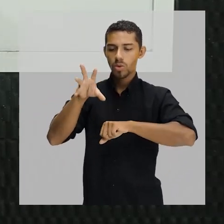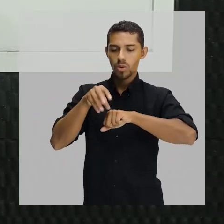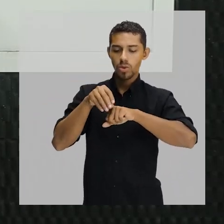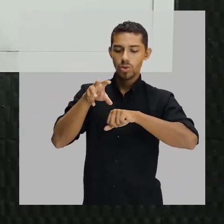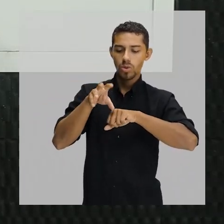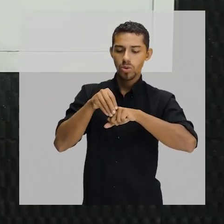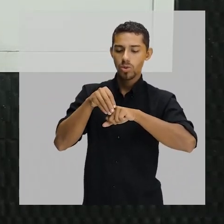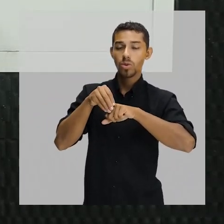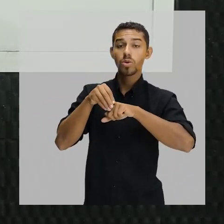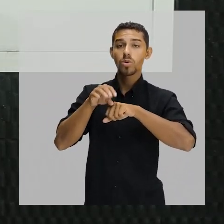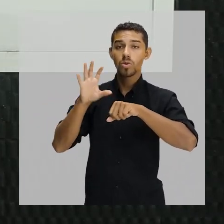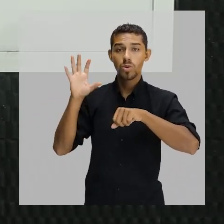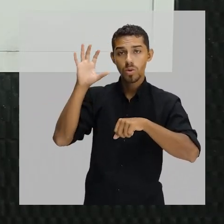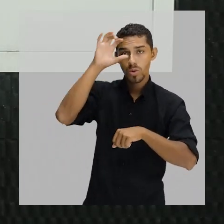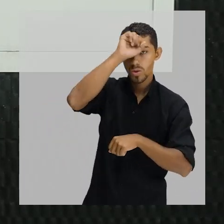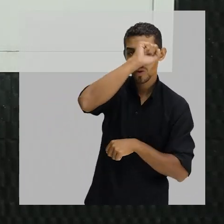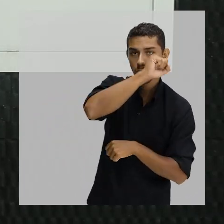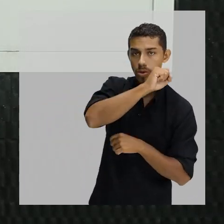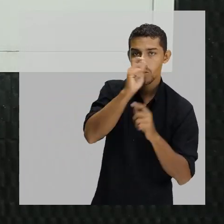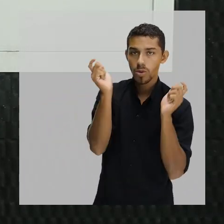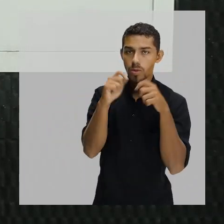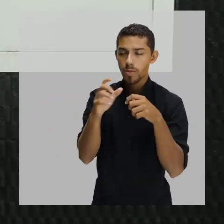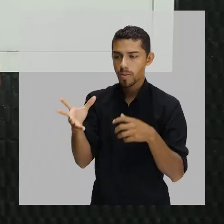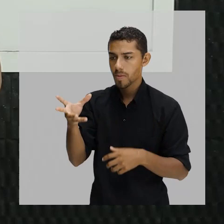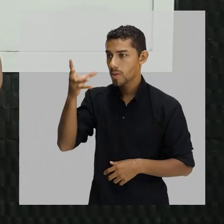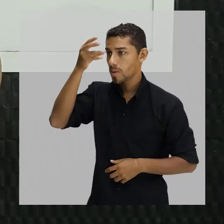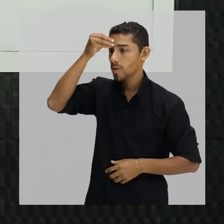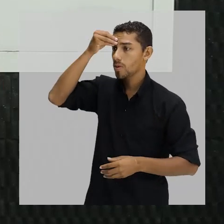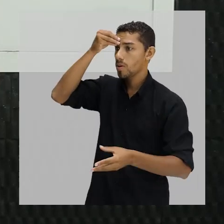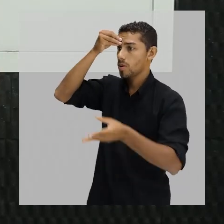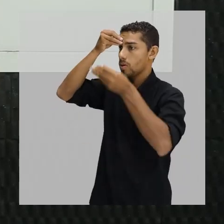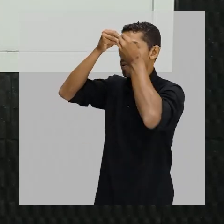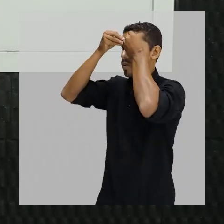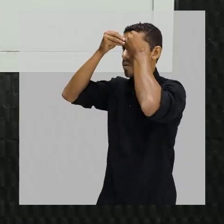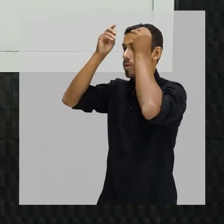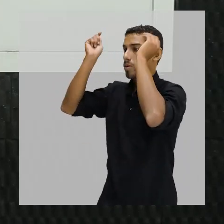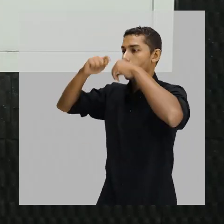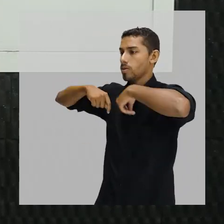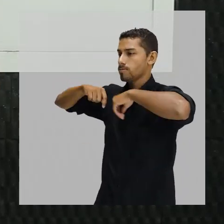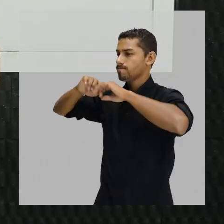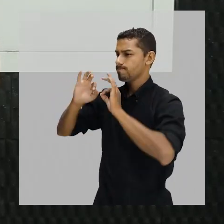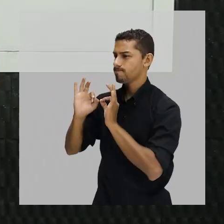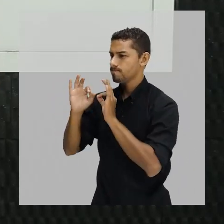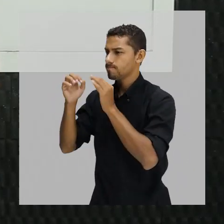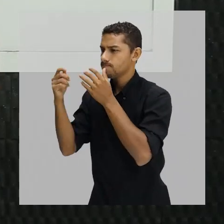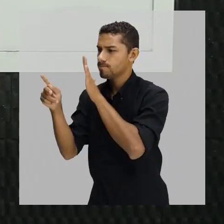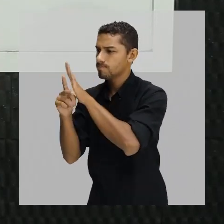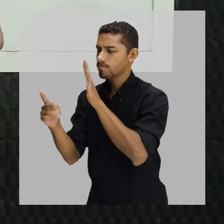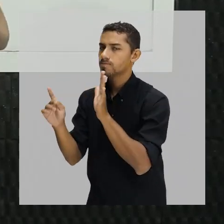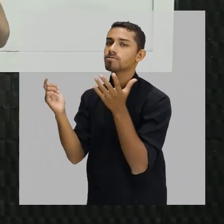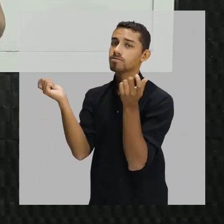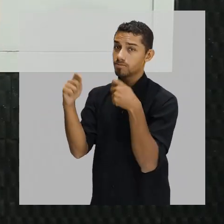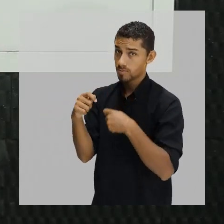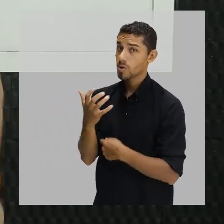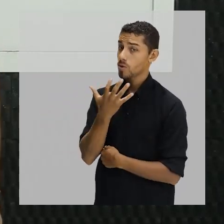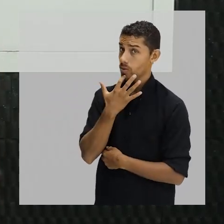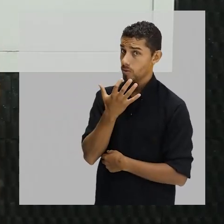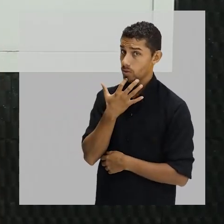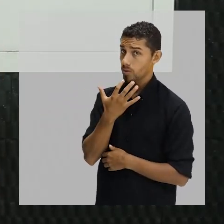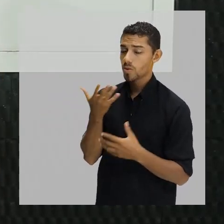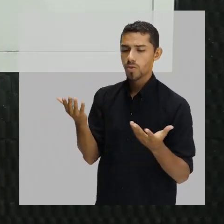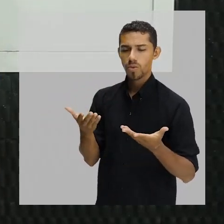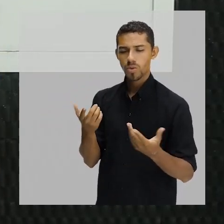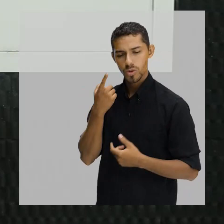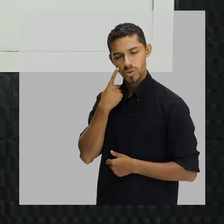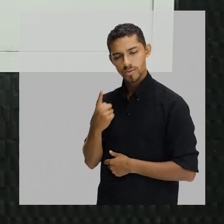existe uma área separada, singular da filosofia para isso. Você sabe o nome dela? Nós vamos estudá-la